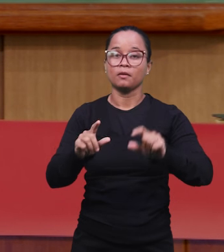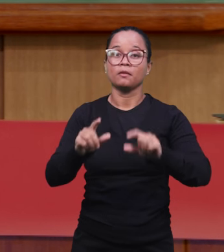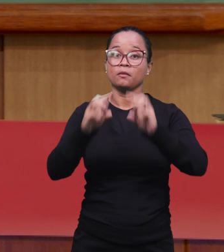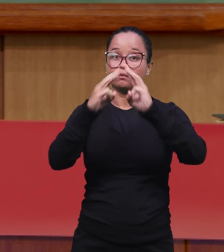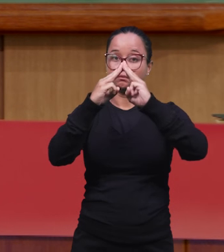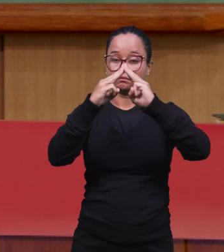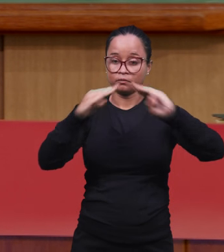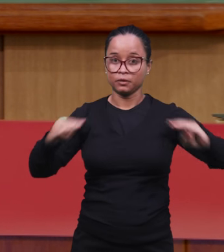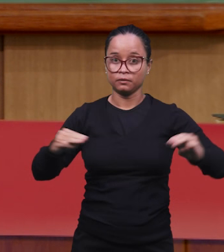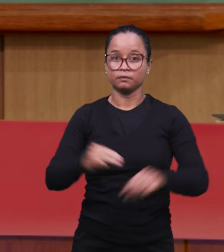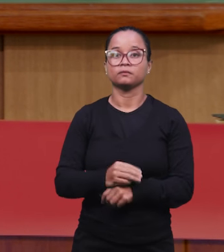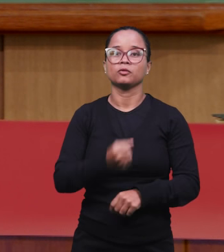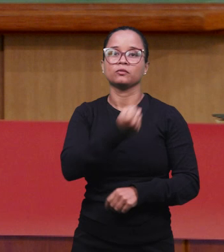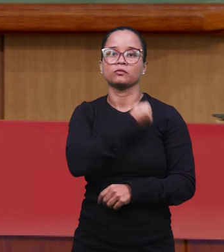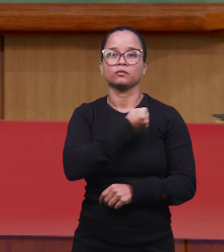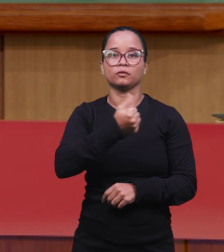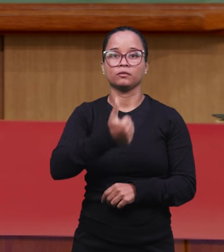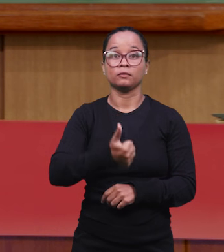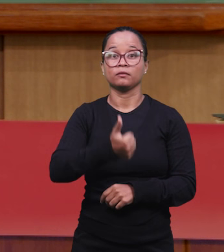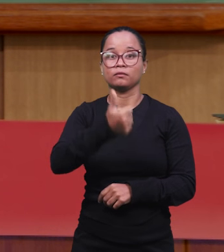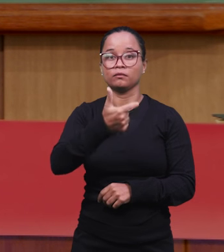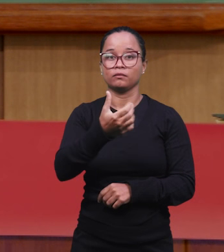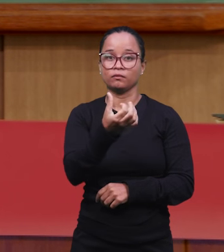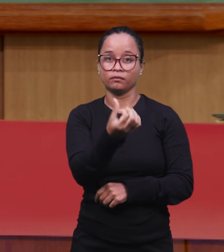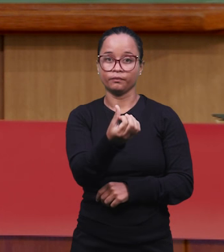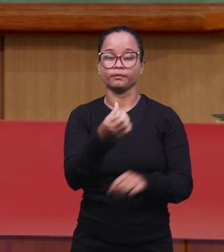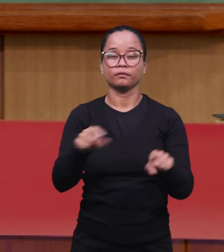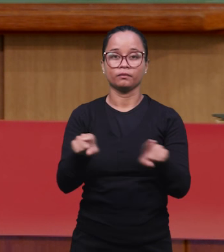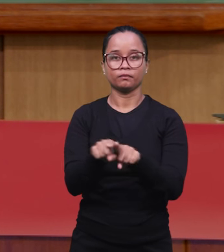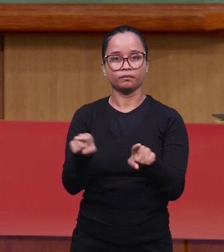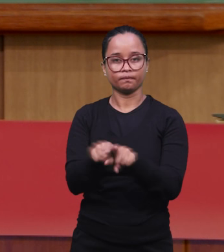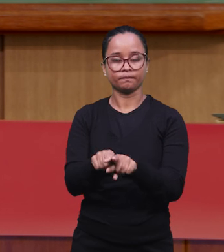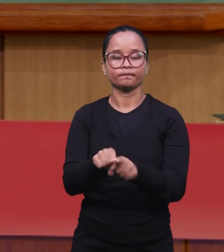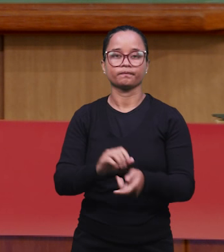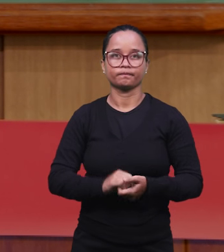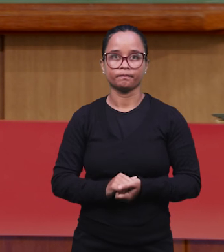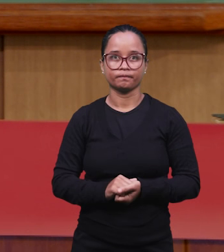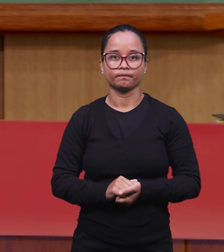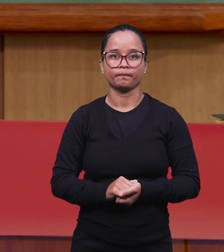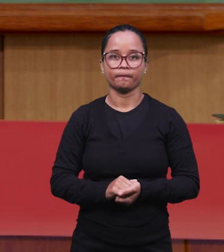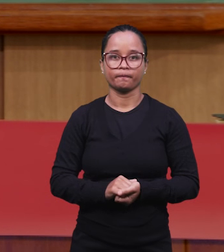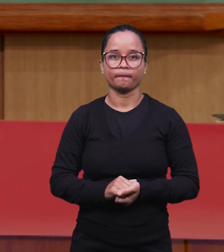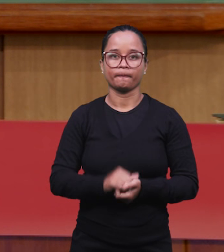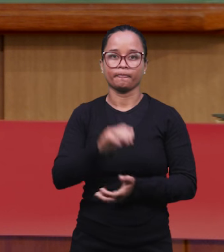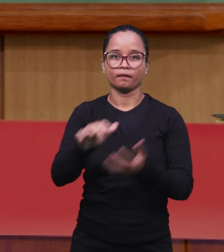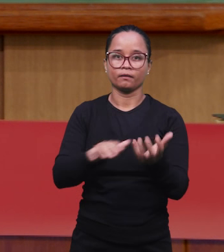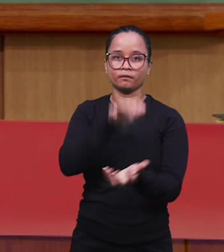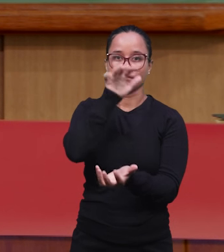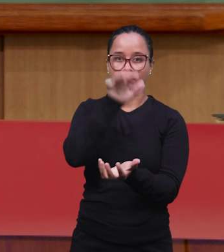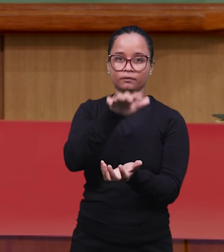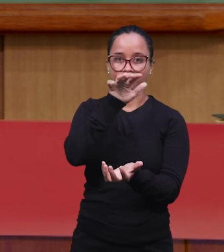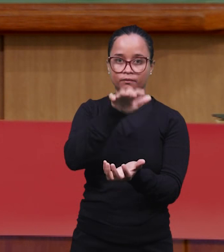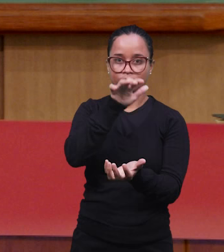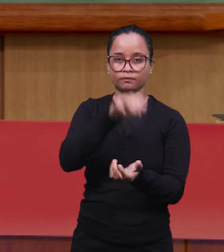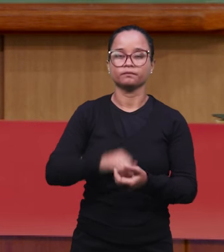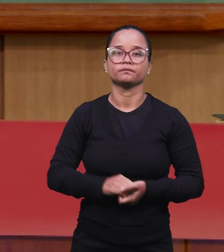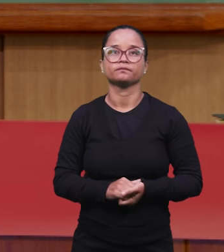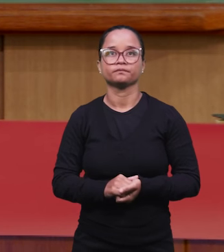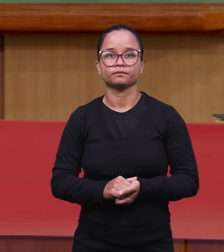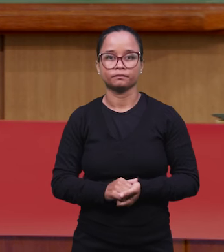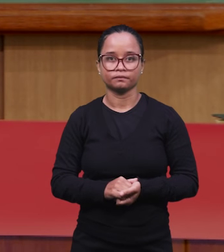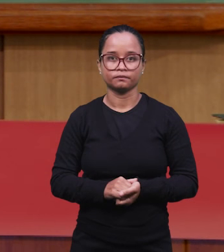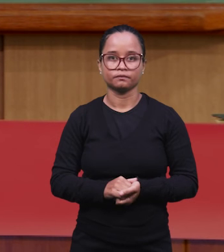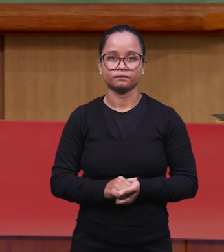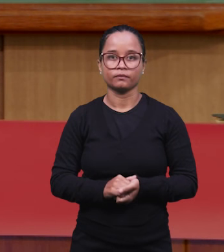TV Manaim, canal 126, e também via satélite. Estamos transmitindo